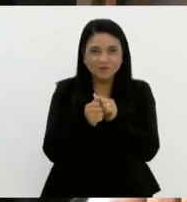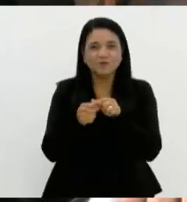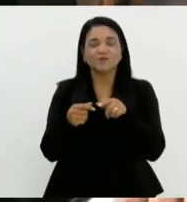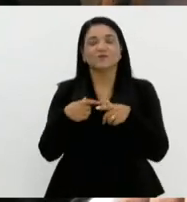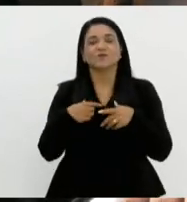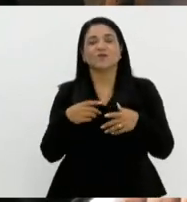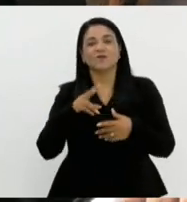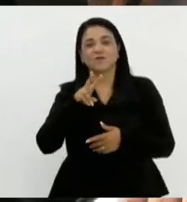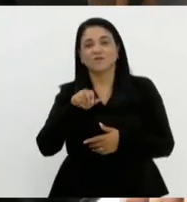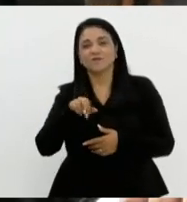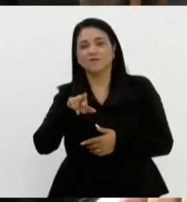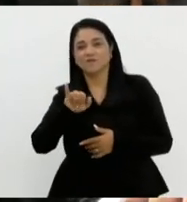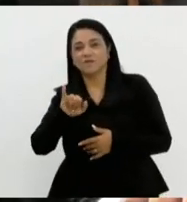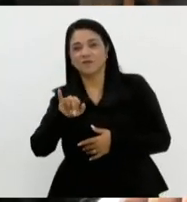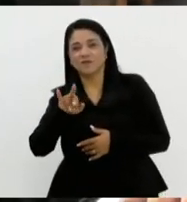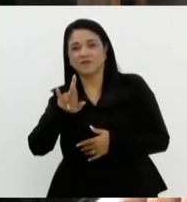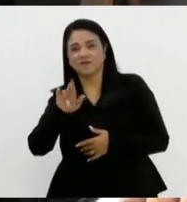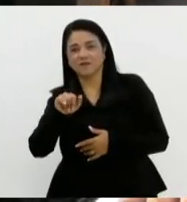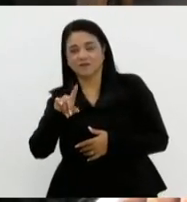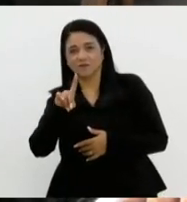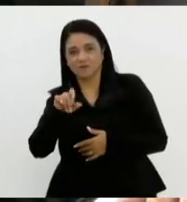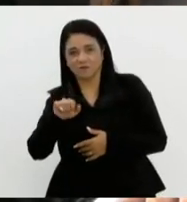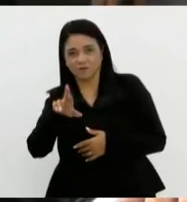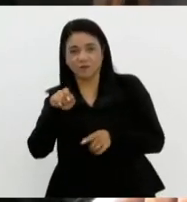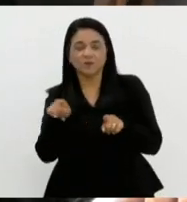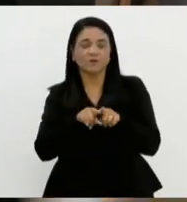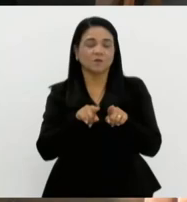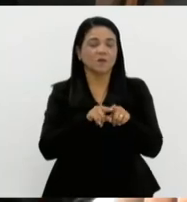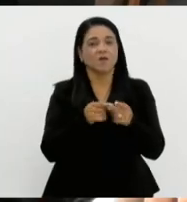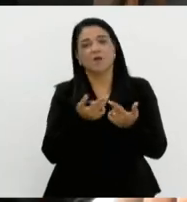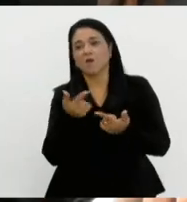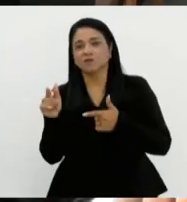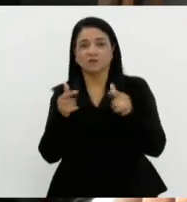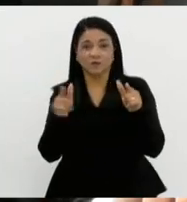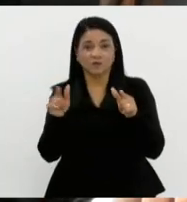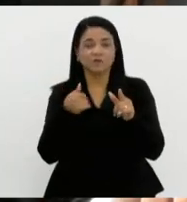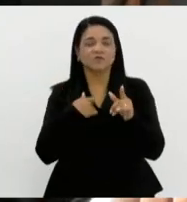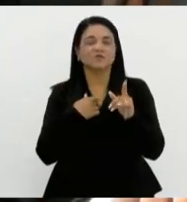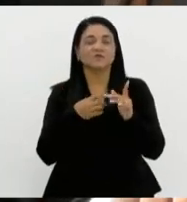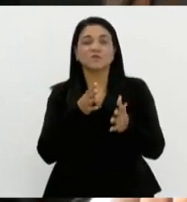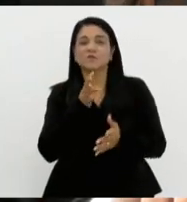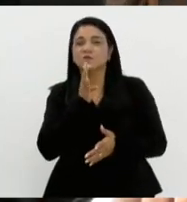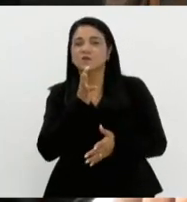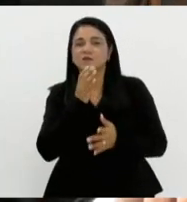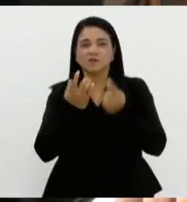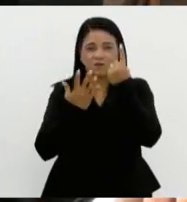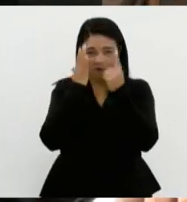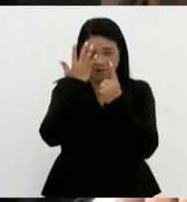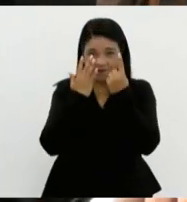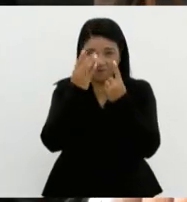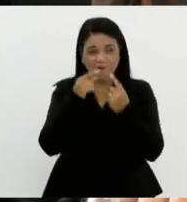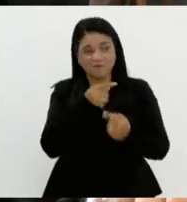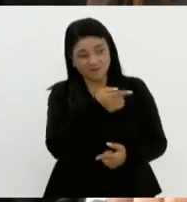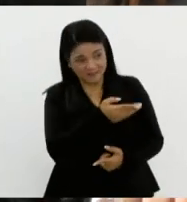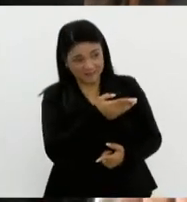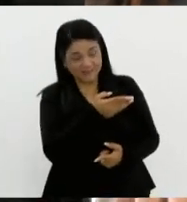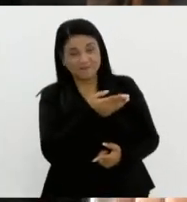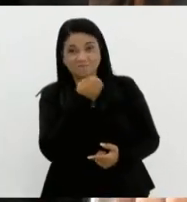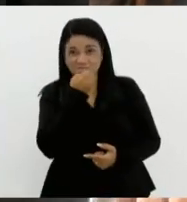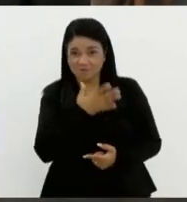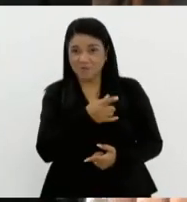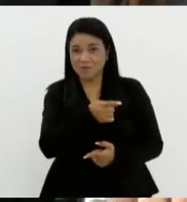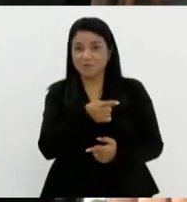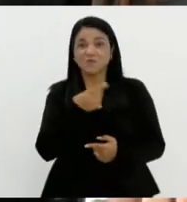do Salgueiro, e resolvemos fazer esse projeto e outros também relacionados ao carnaval, fazer aqui o reconhecimento do deputado Pé Quente e